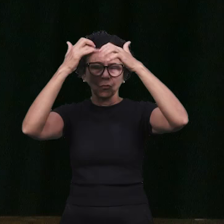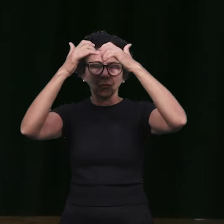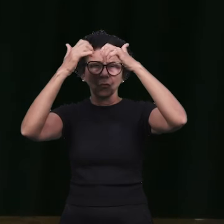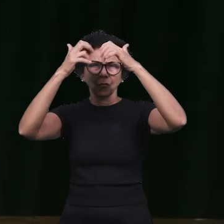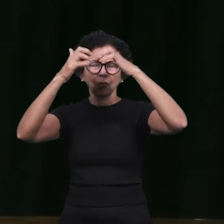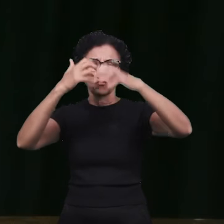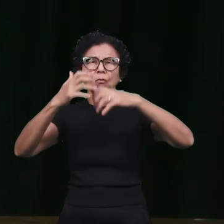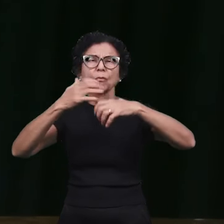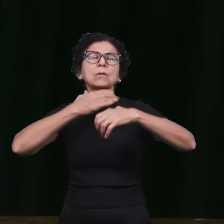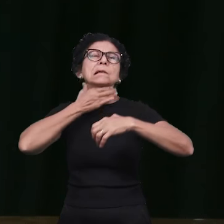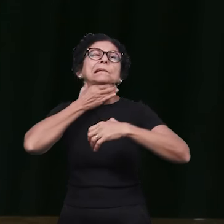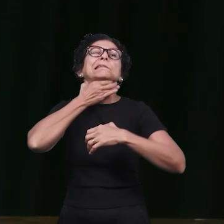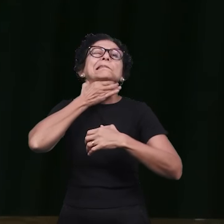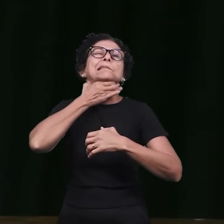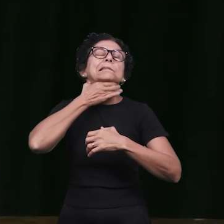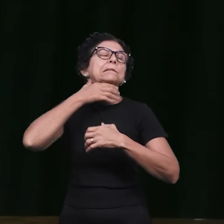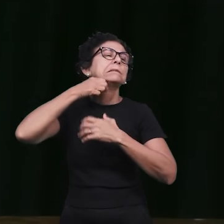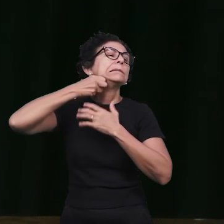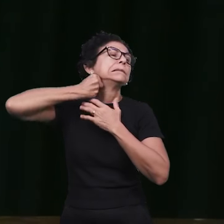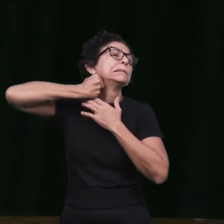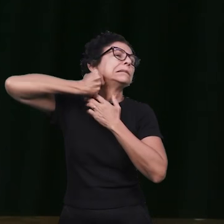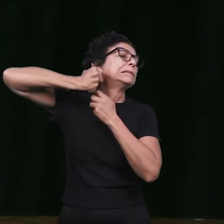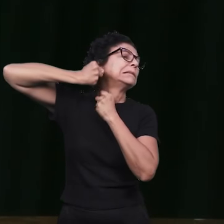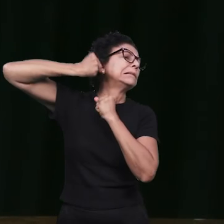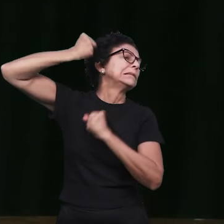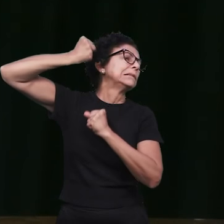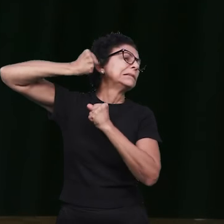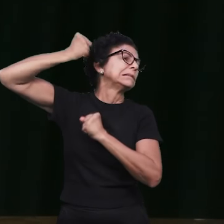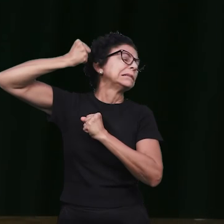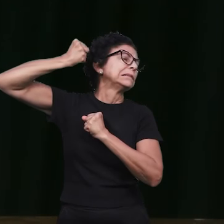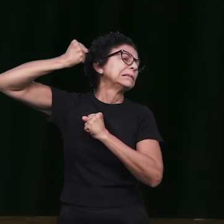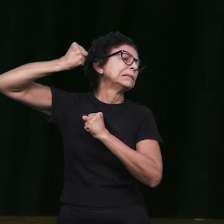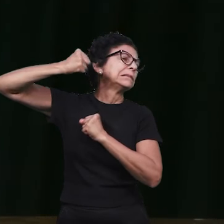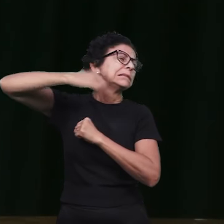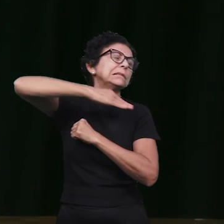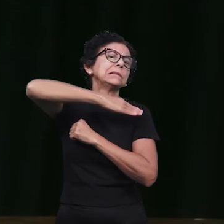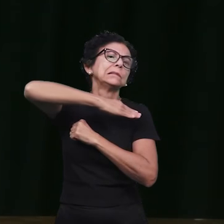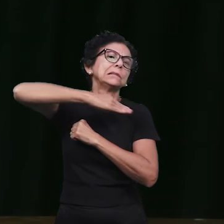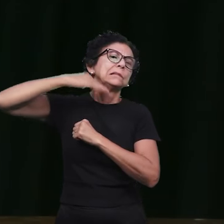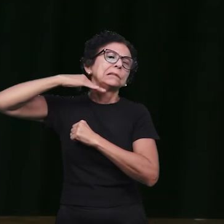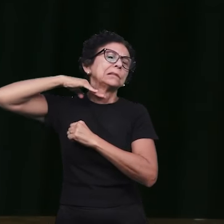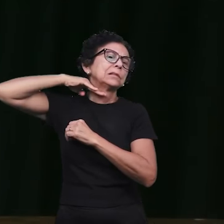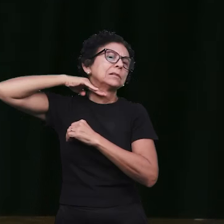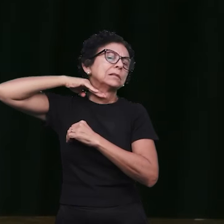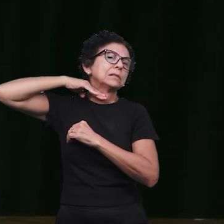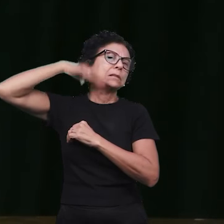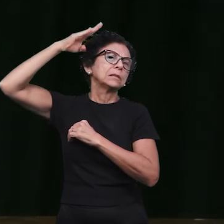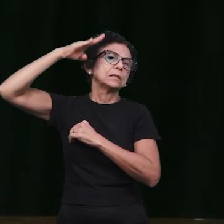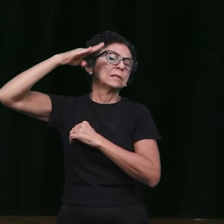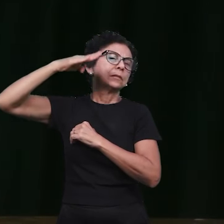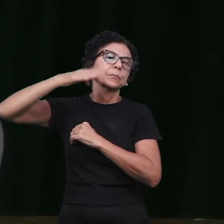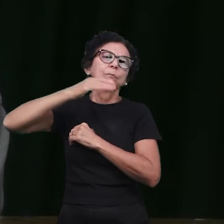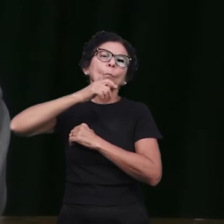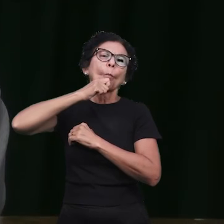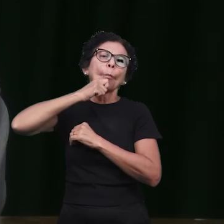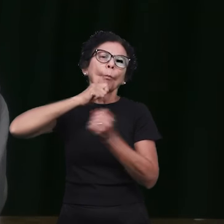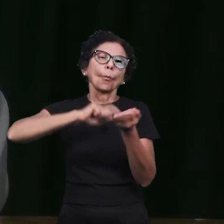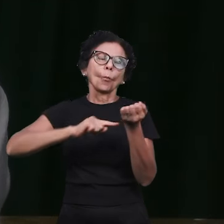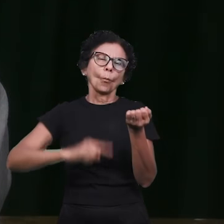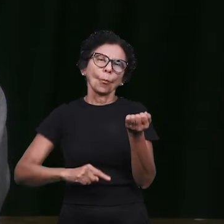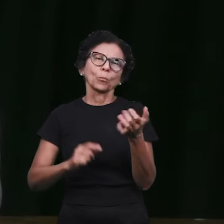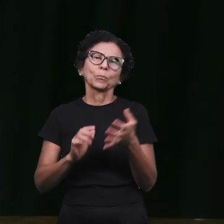corpo. Quando você estrangula, você enforca, você corta tanto o sangue que vai para o cérebro e